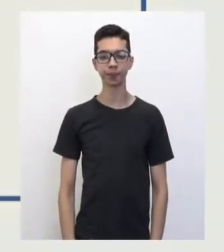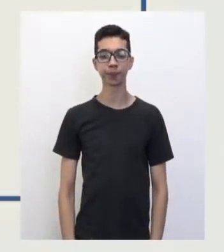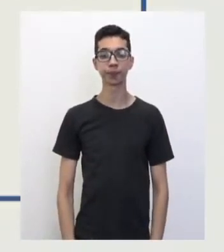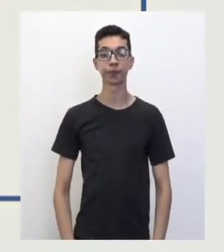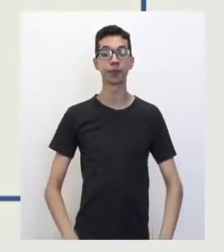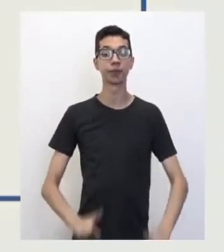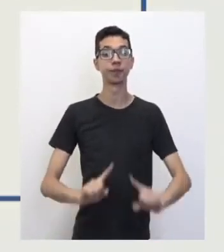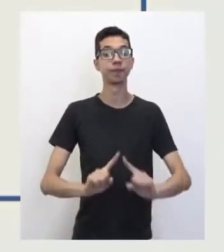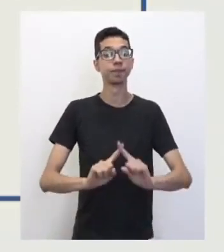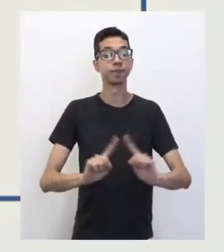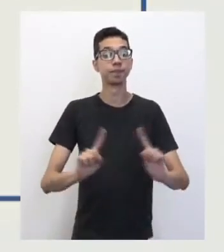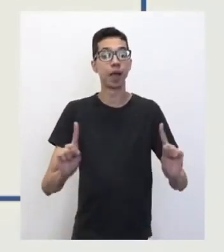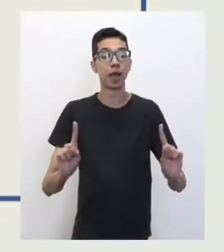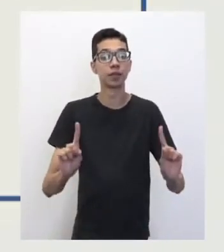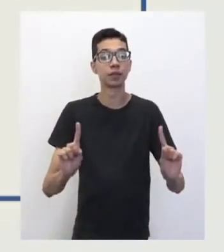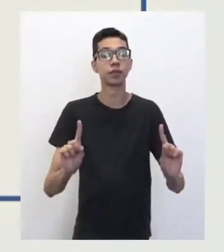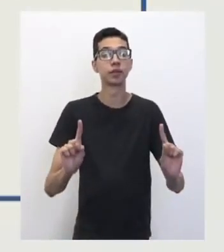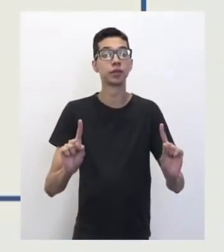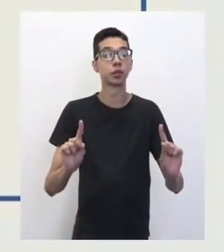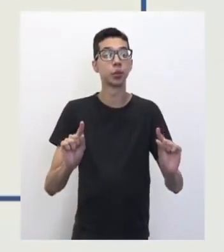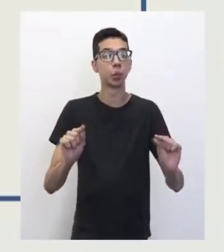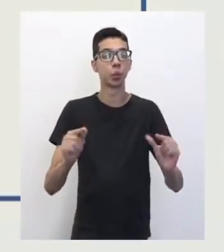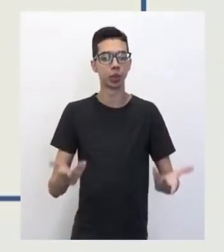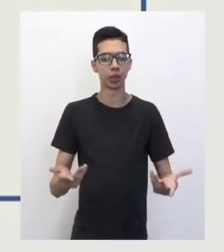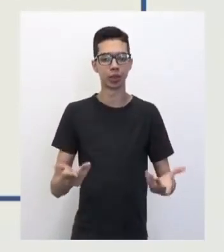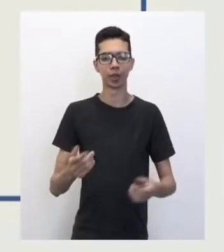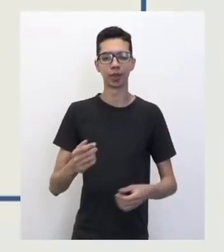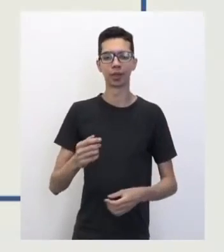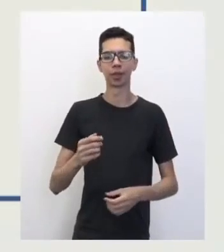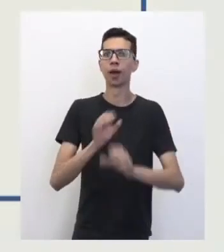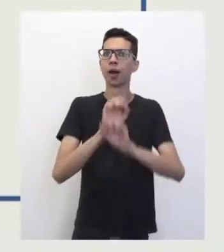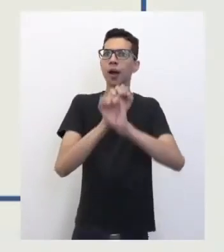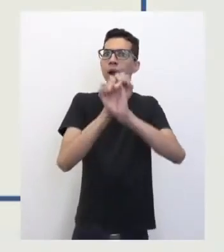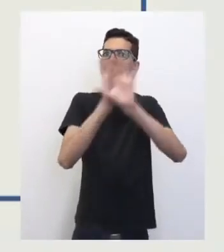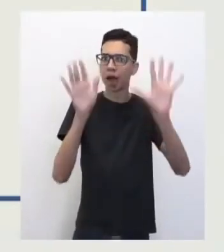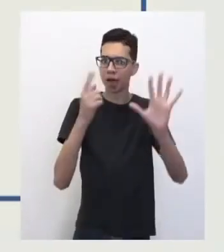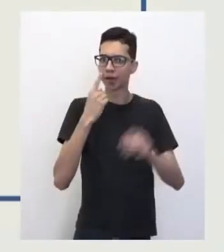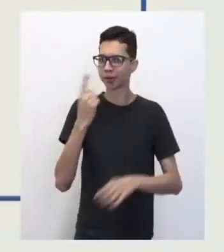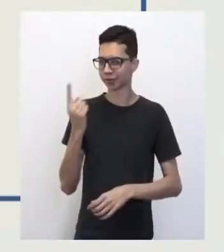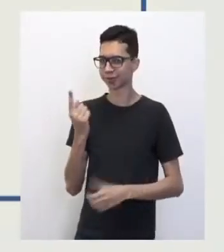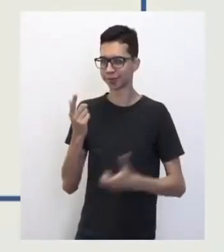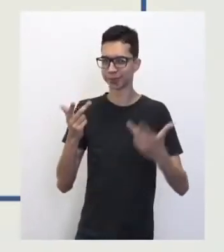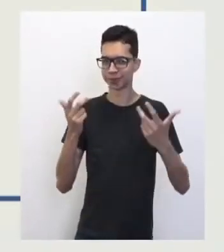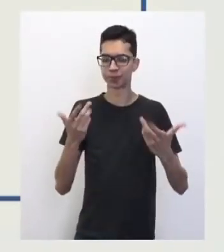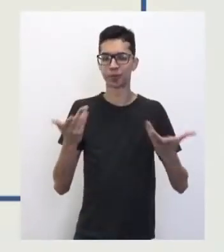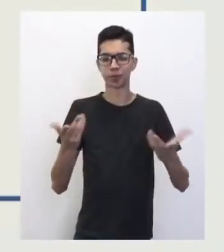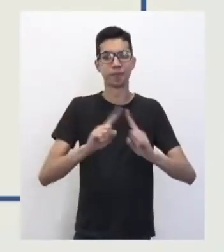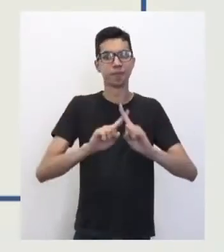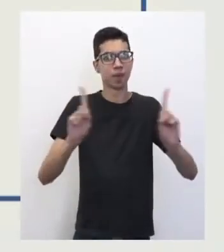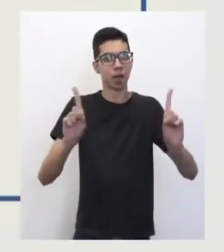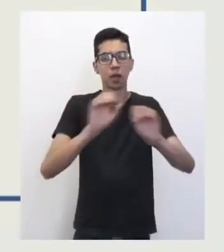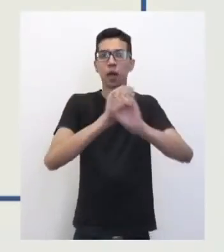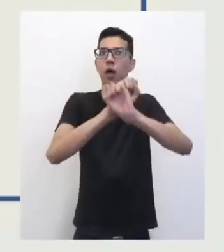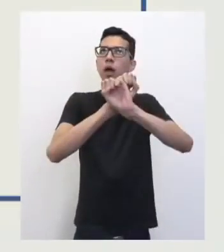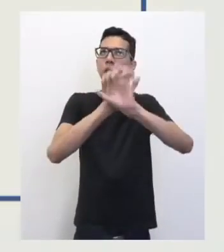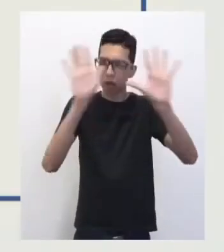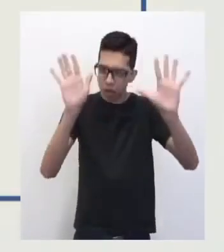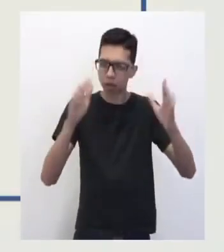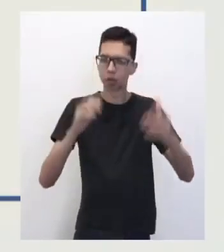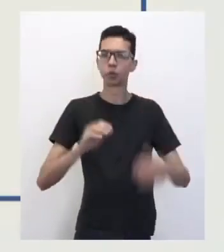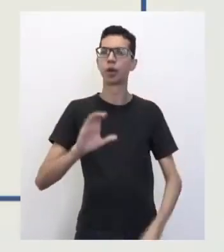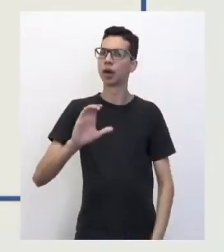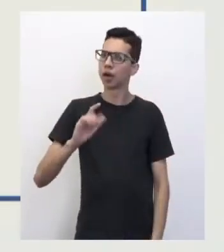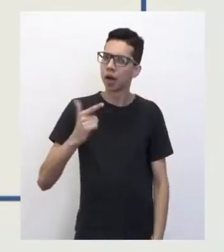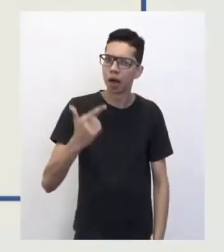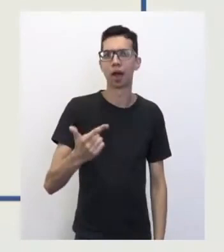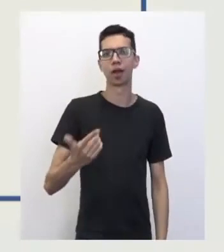É claro que, como toda tecnologia, os bons e velhos livros nunca serão substituídos.